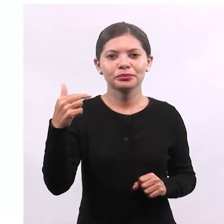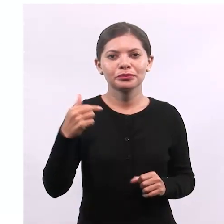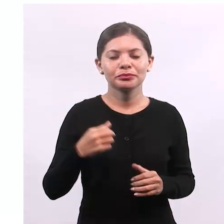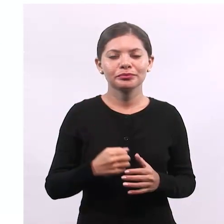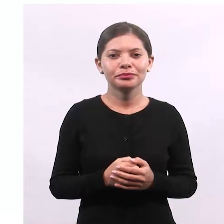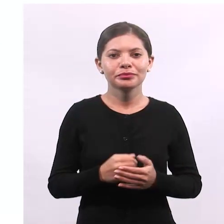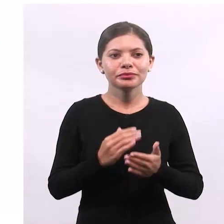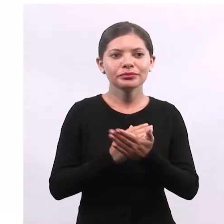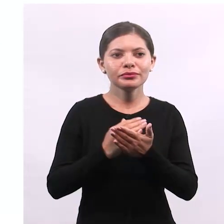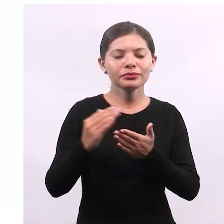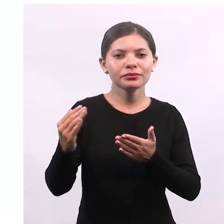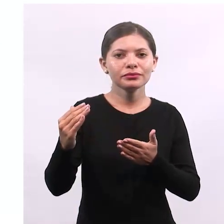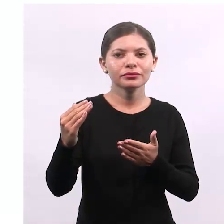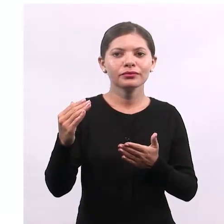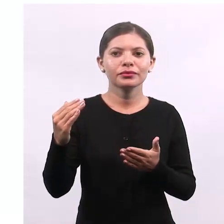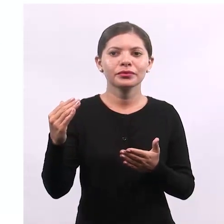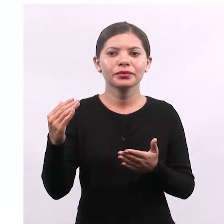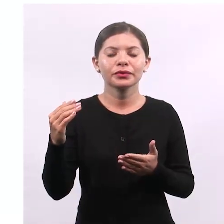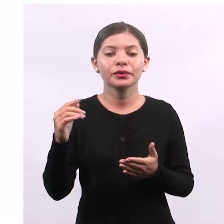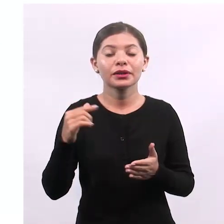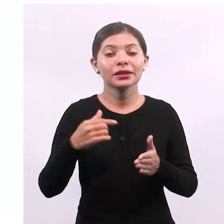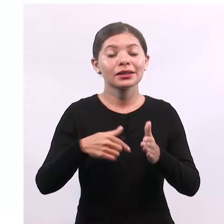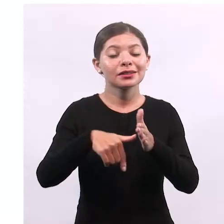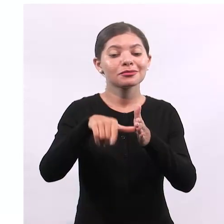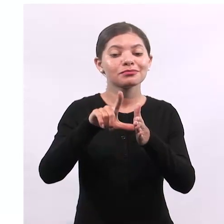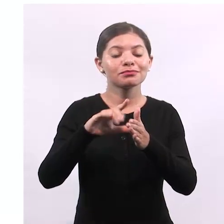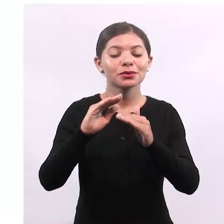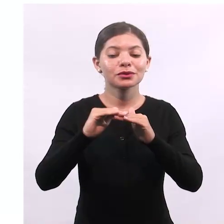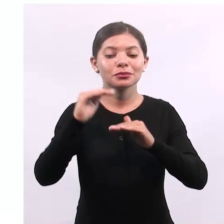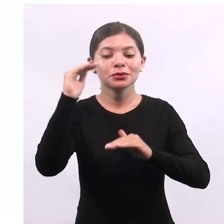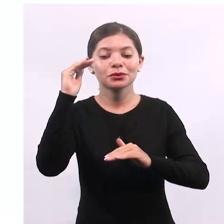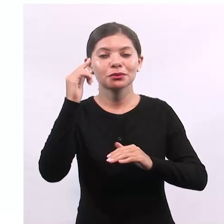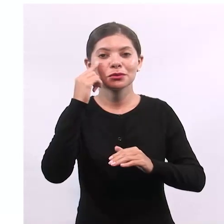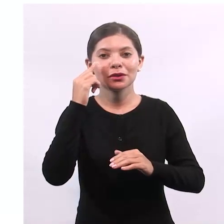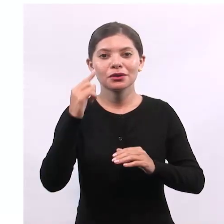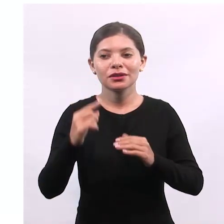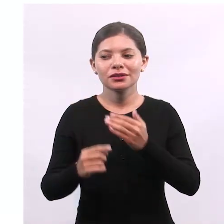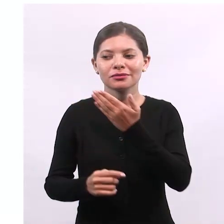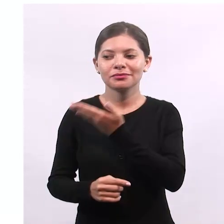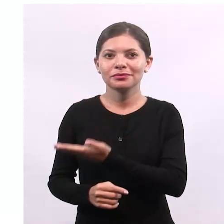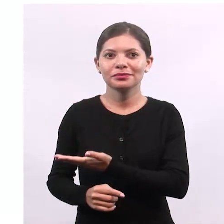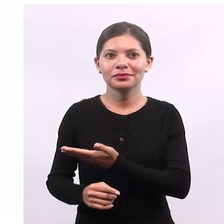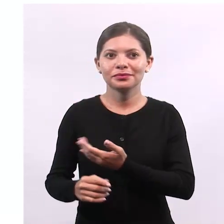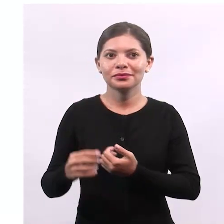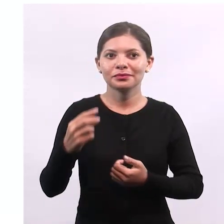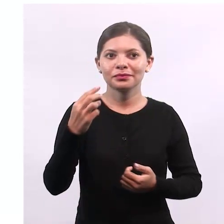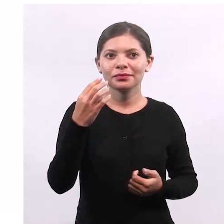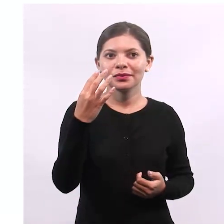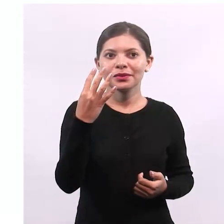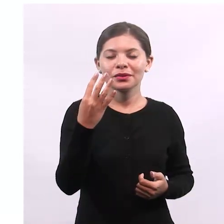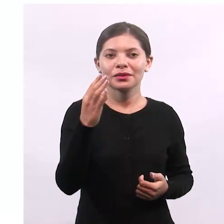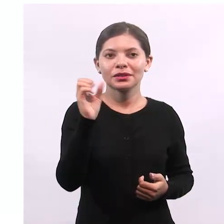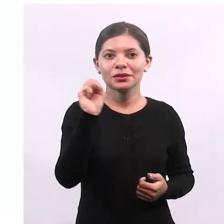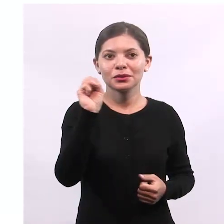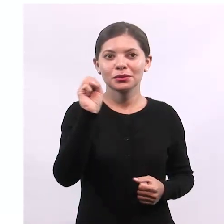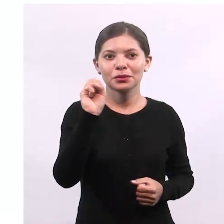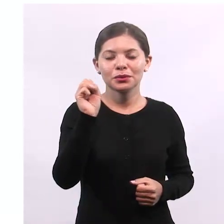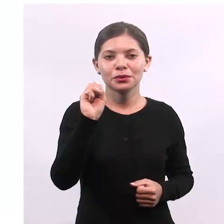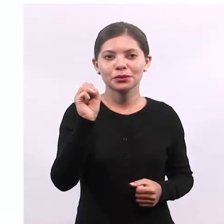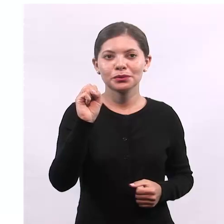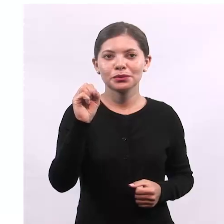até 2022 depois voltou aumentar porque olha só 48 47 847-246 Então até